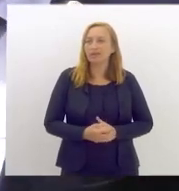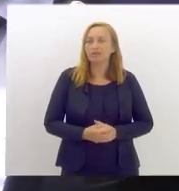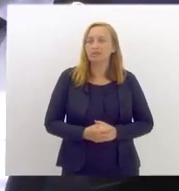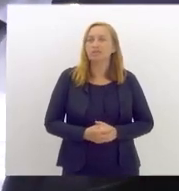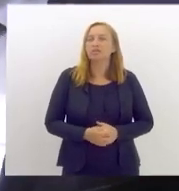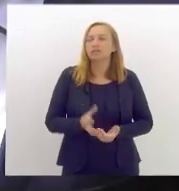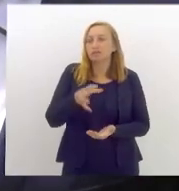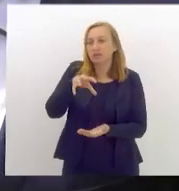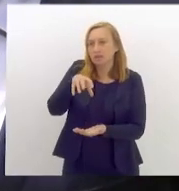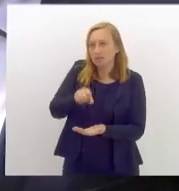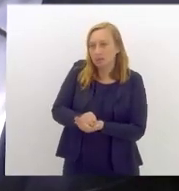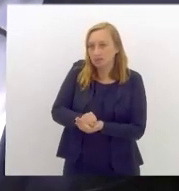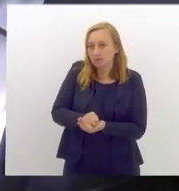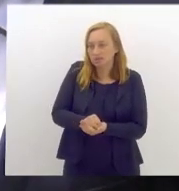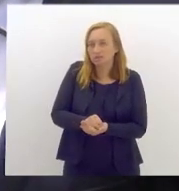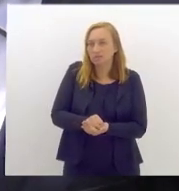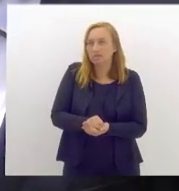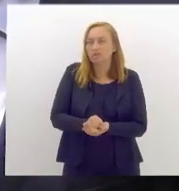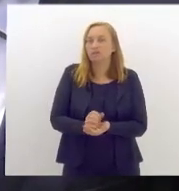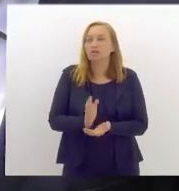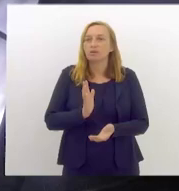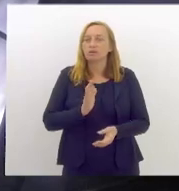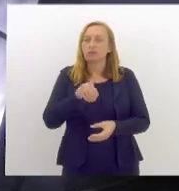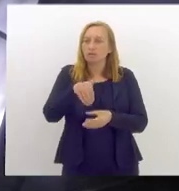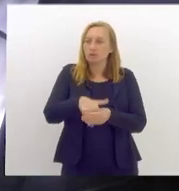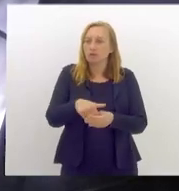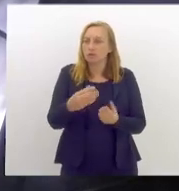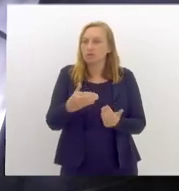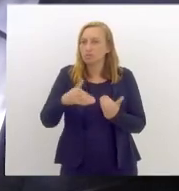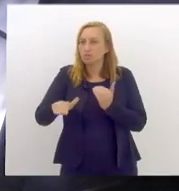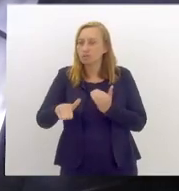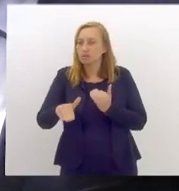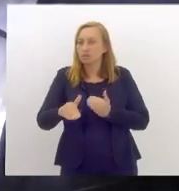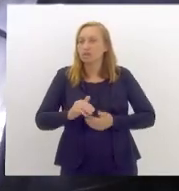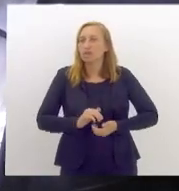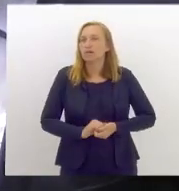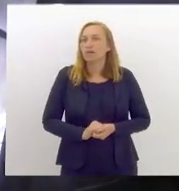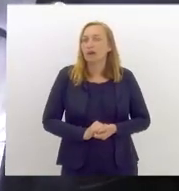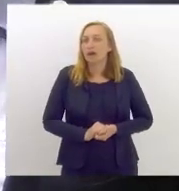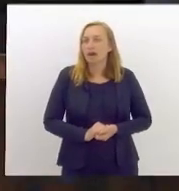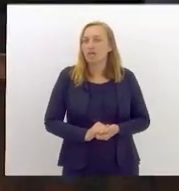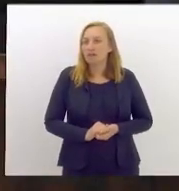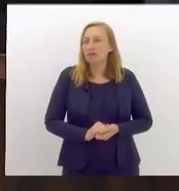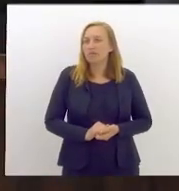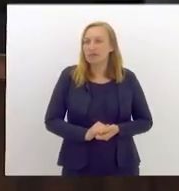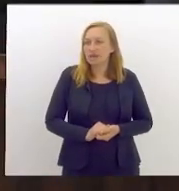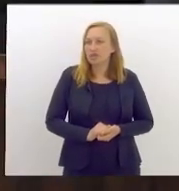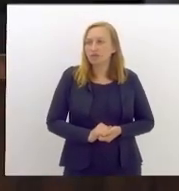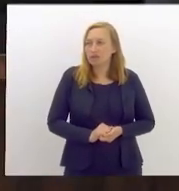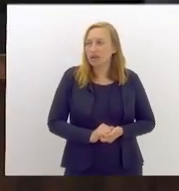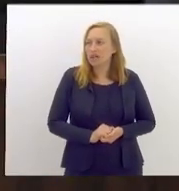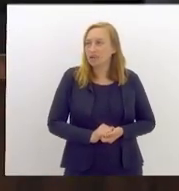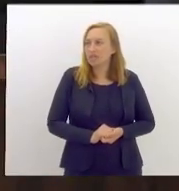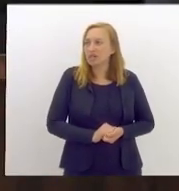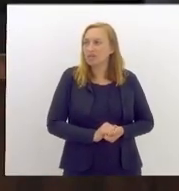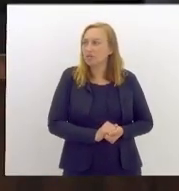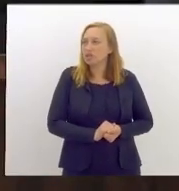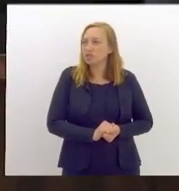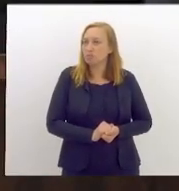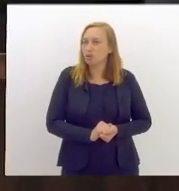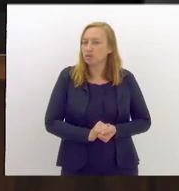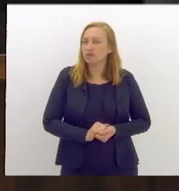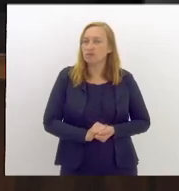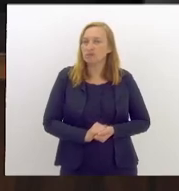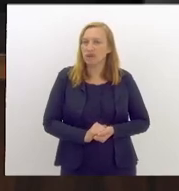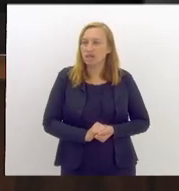registrar o meu voto contrário voto contrário do pessoal voto contrário do